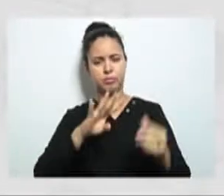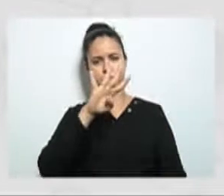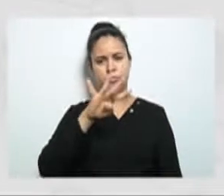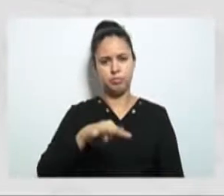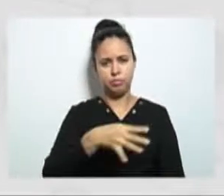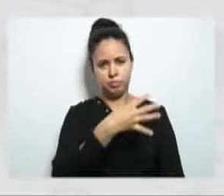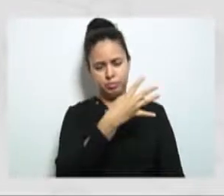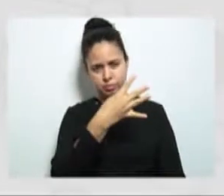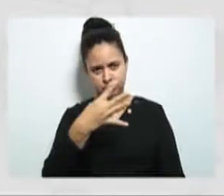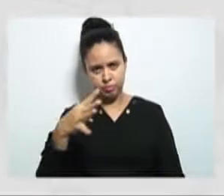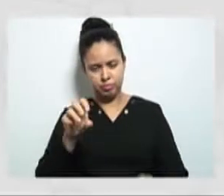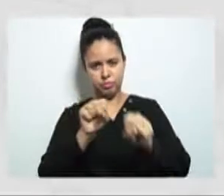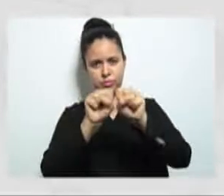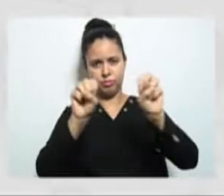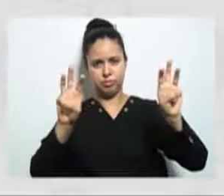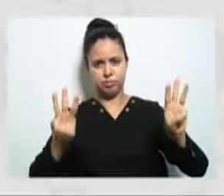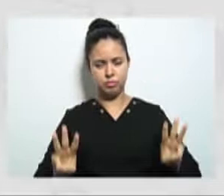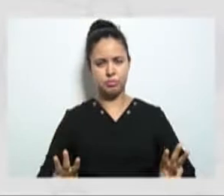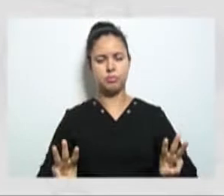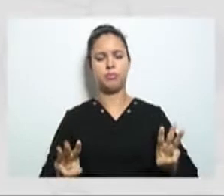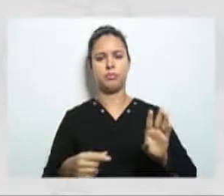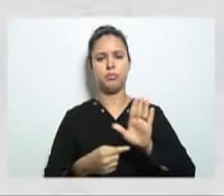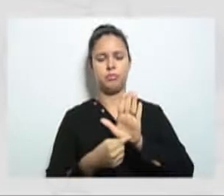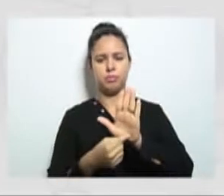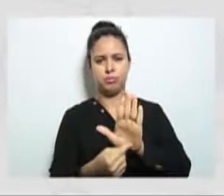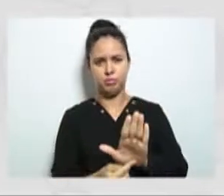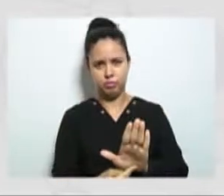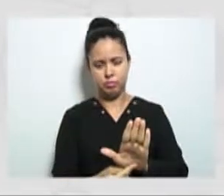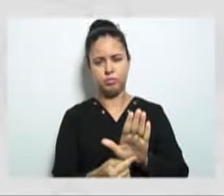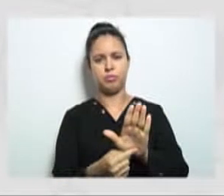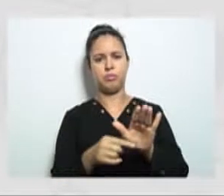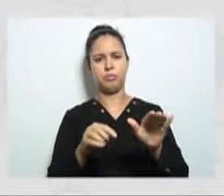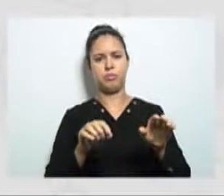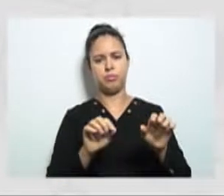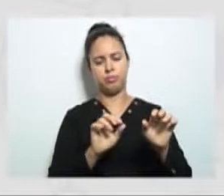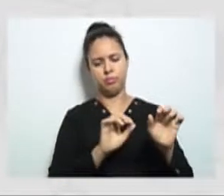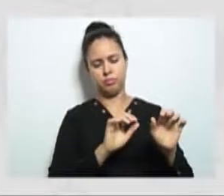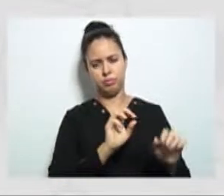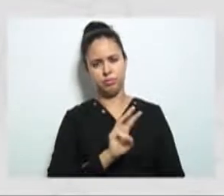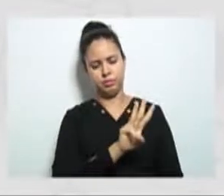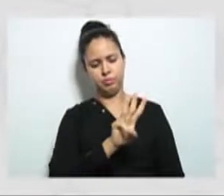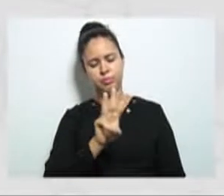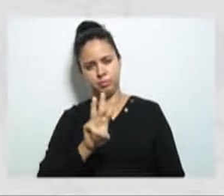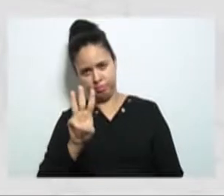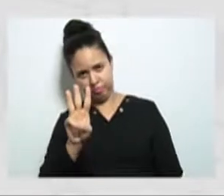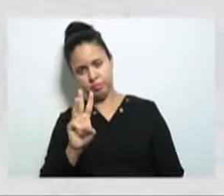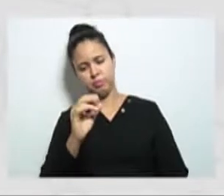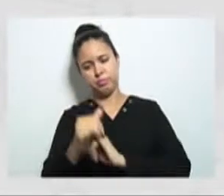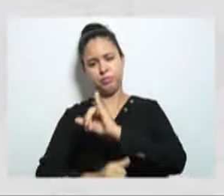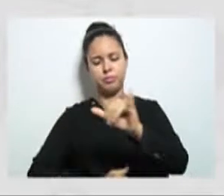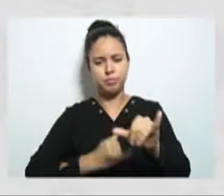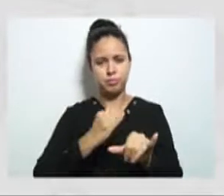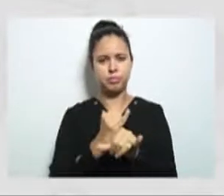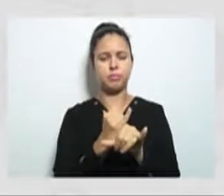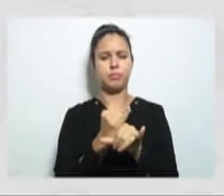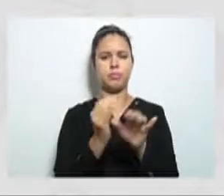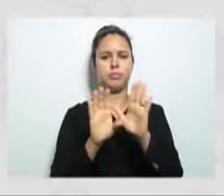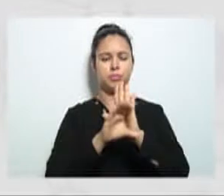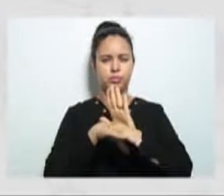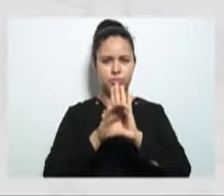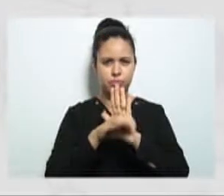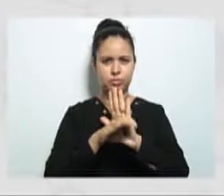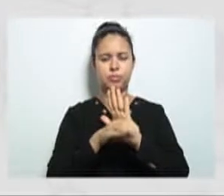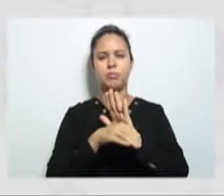de apresentação, uso de hiperlinks, gerenciador de banco de dados, e aí vem internet, conceitos,